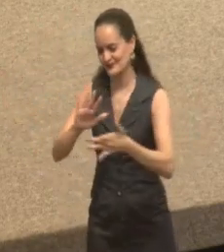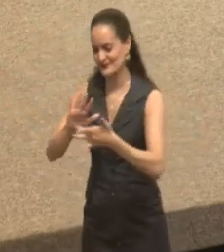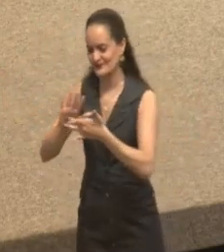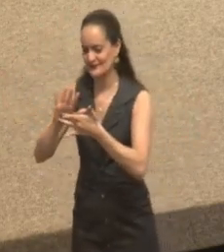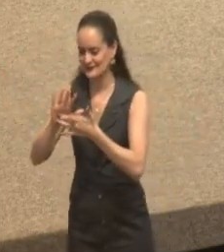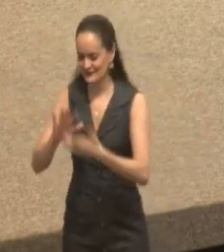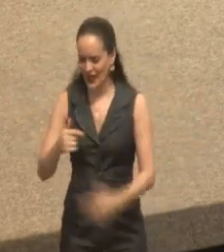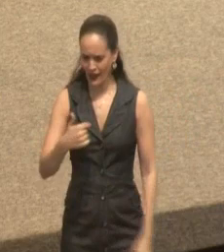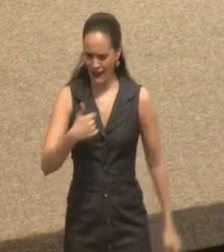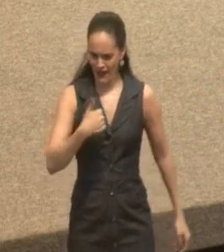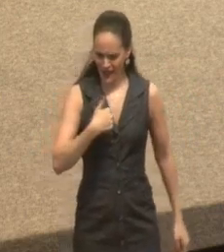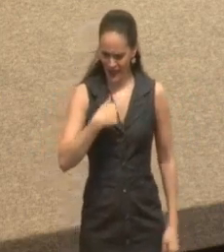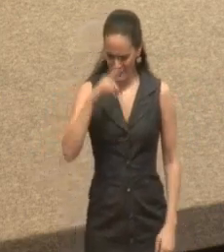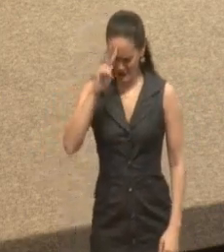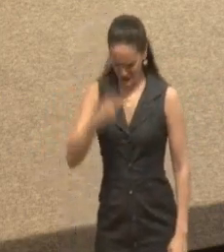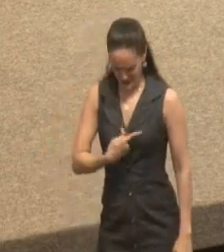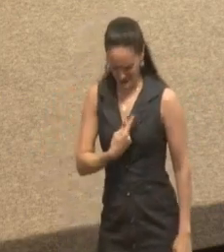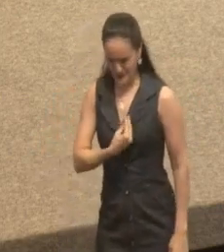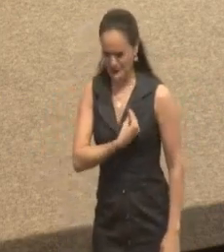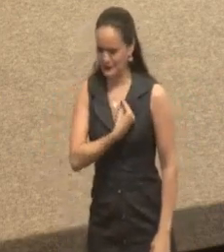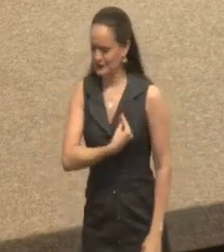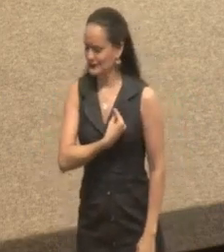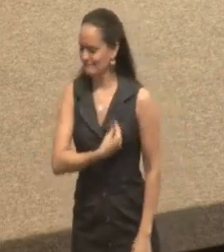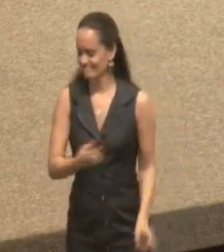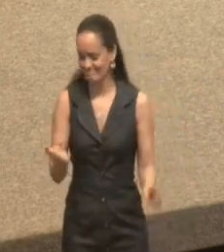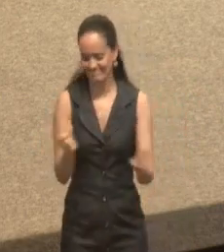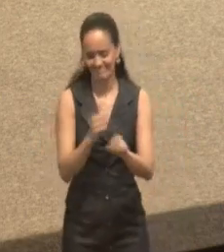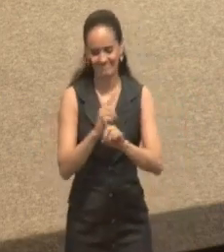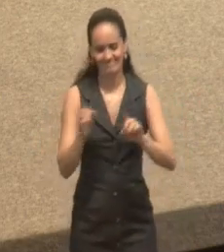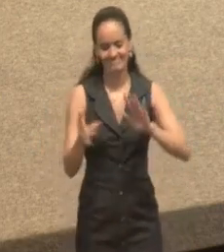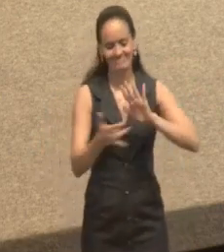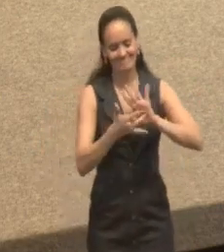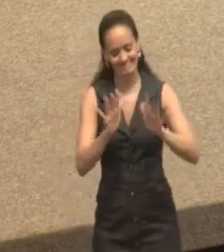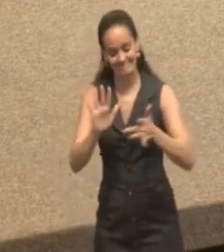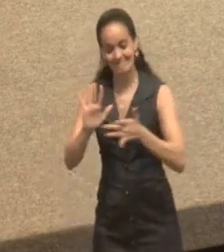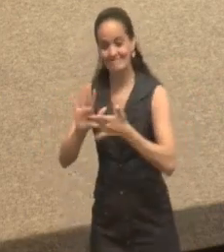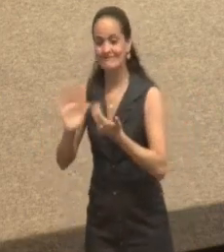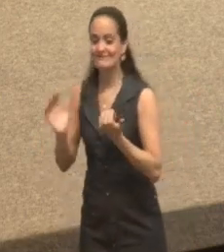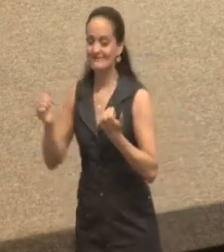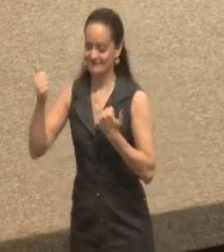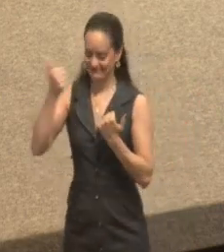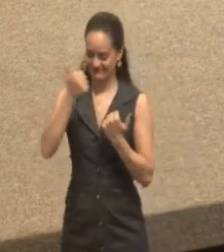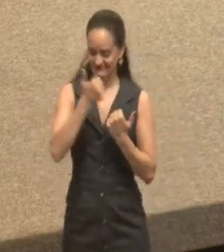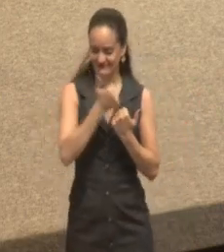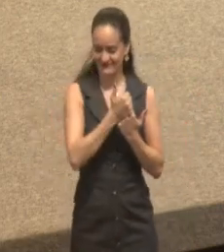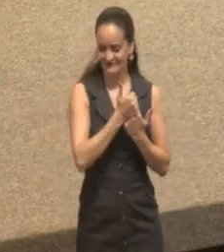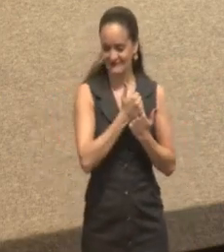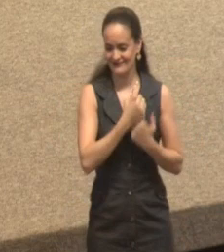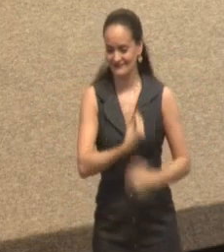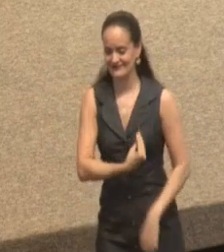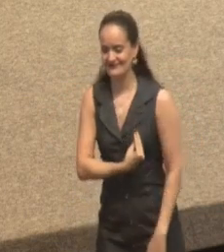Jesus. Eu não sou mais eu, Cristo vive em